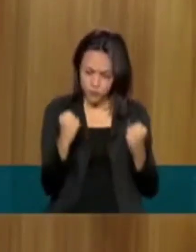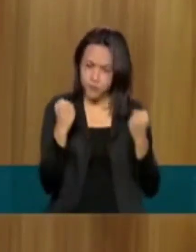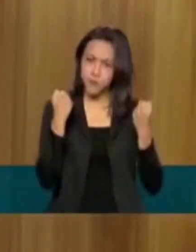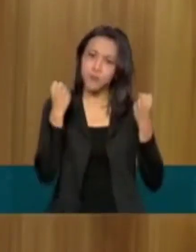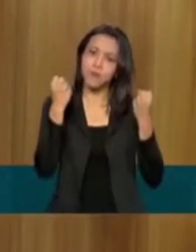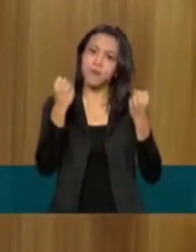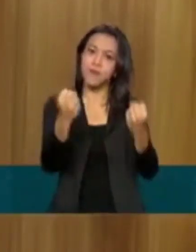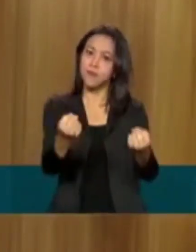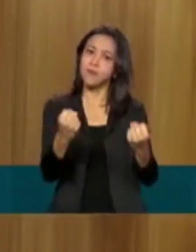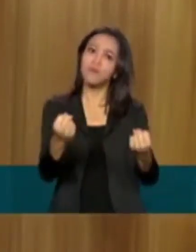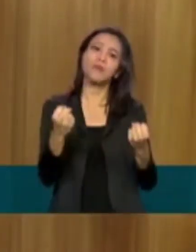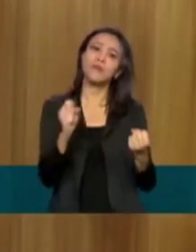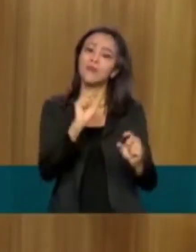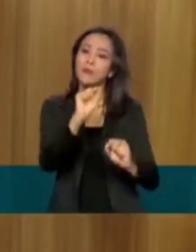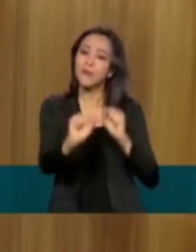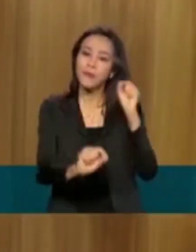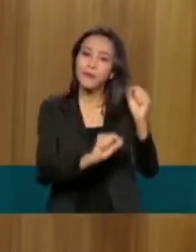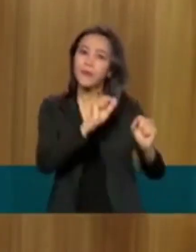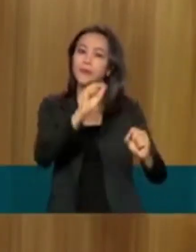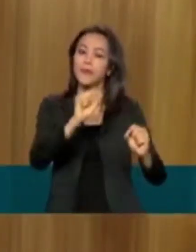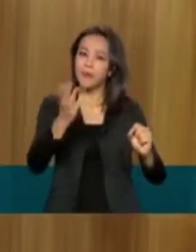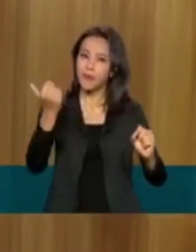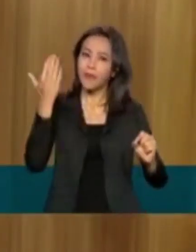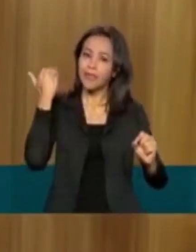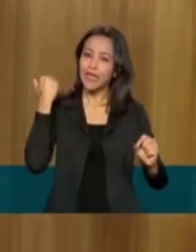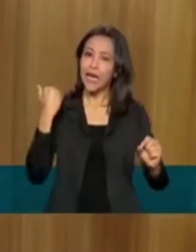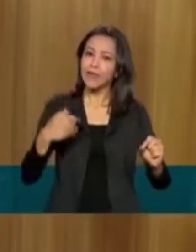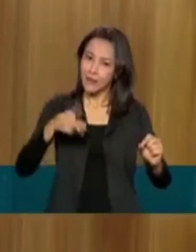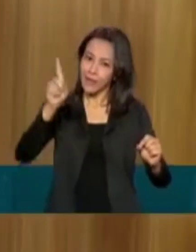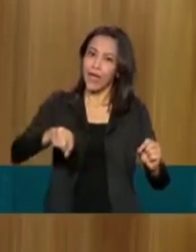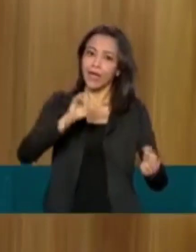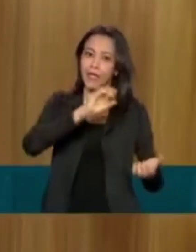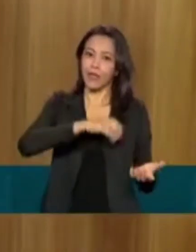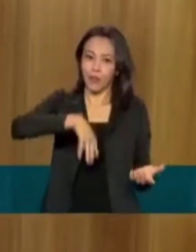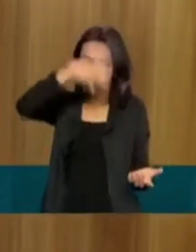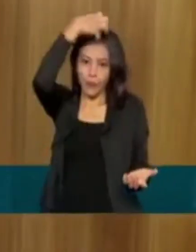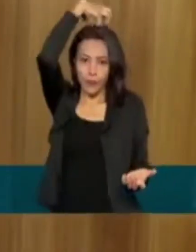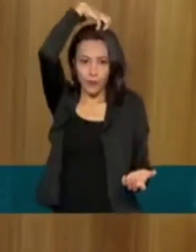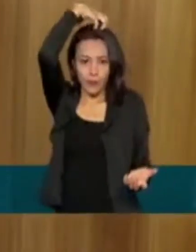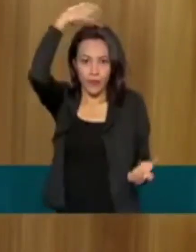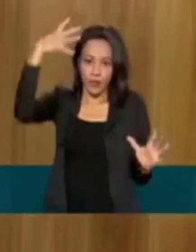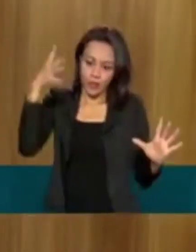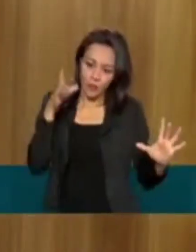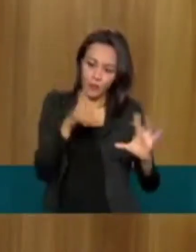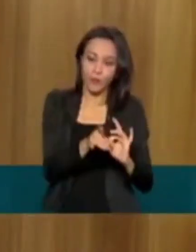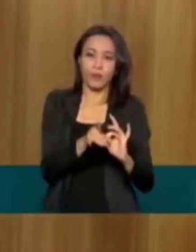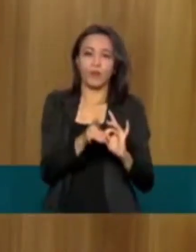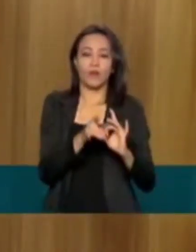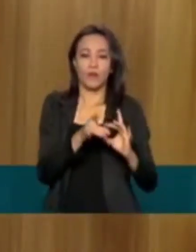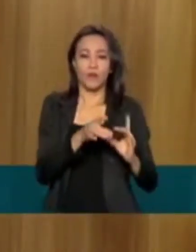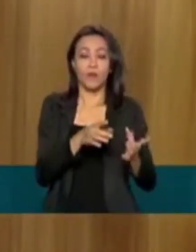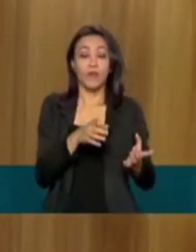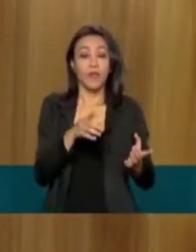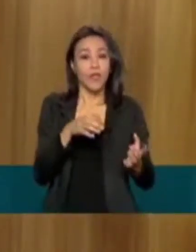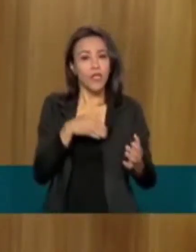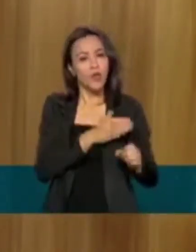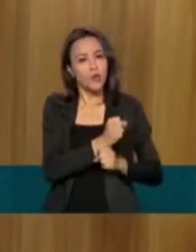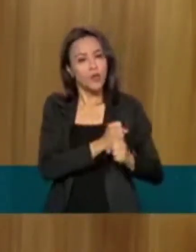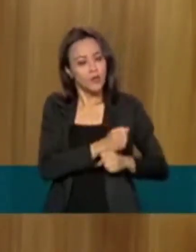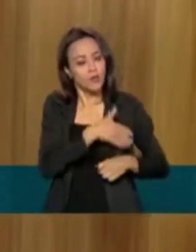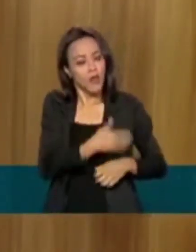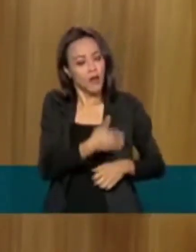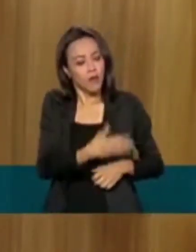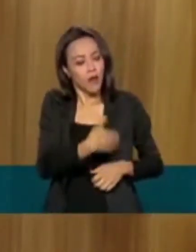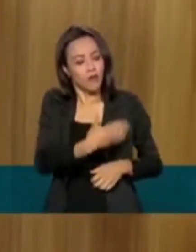em torno da figura, na época, do imperador, né? E, ao longo do tempo, nós fomos fazendo